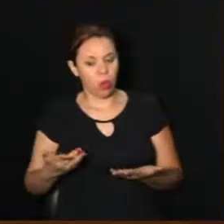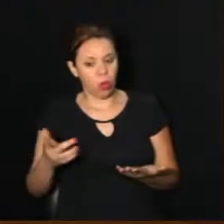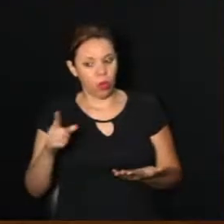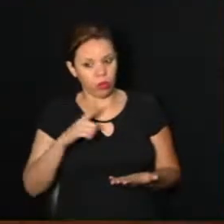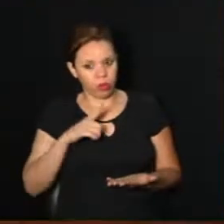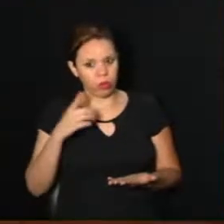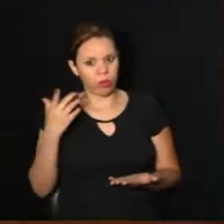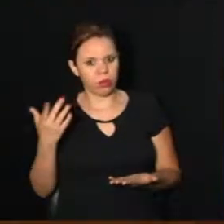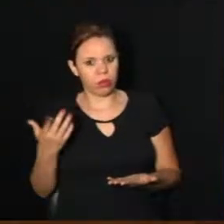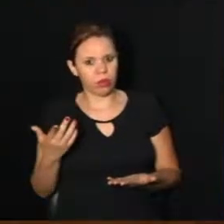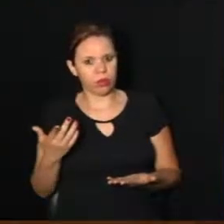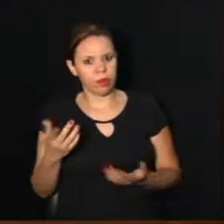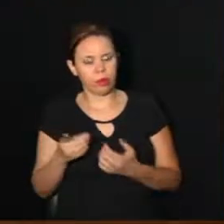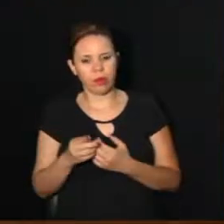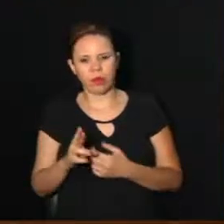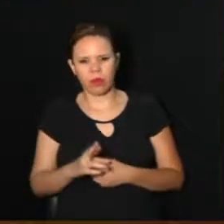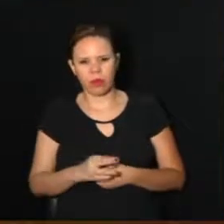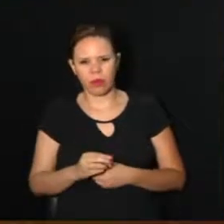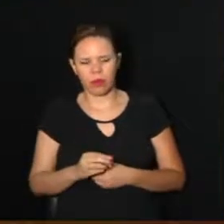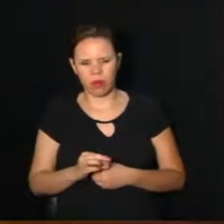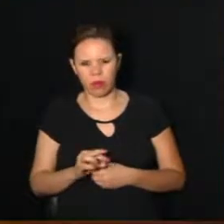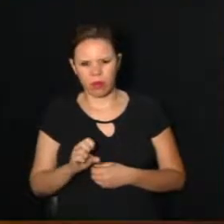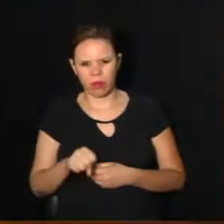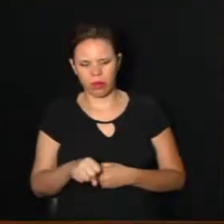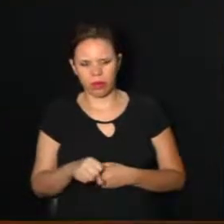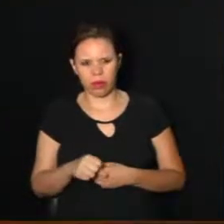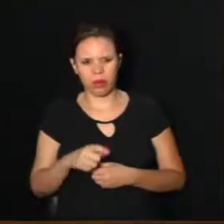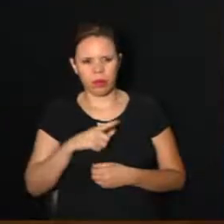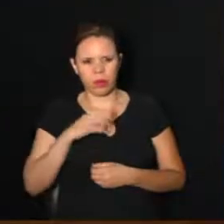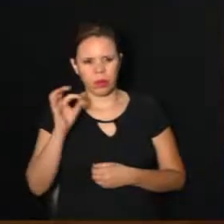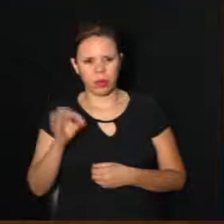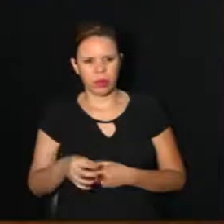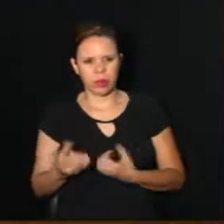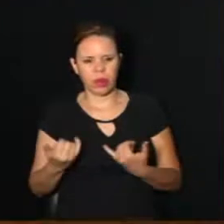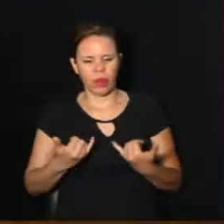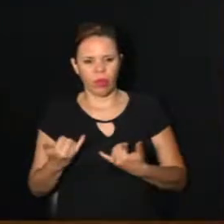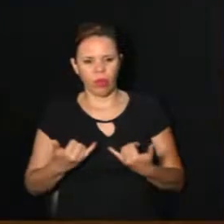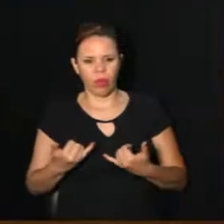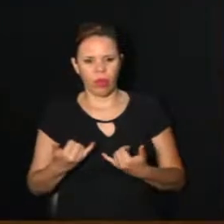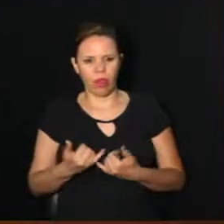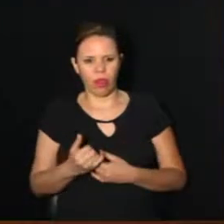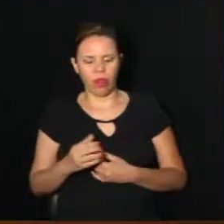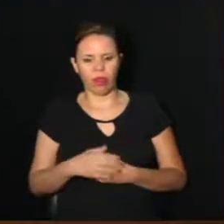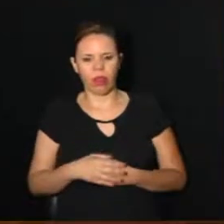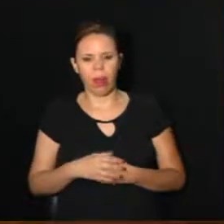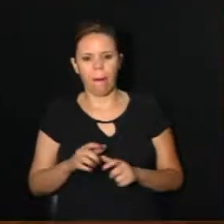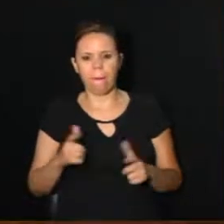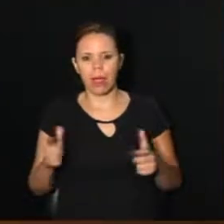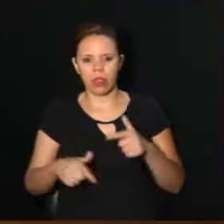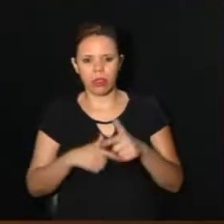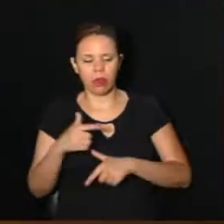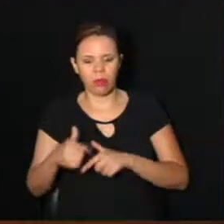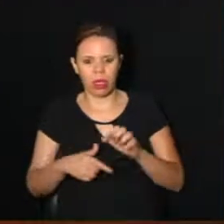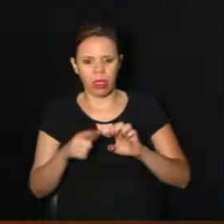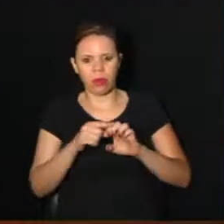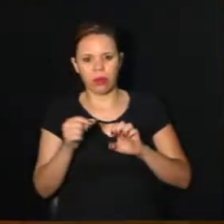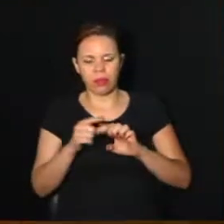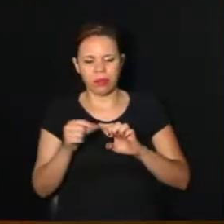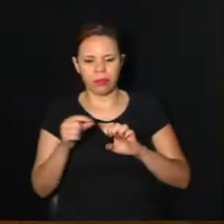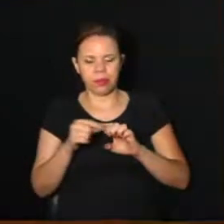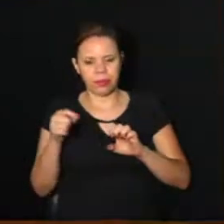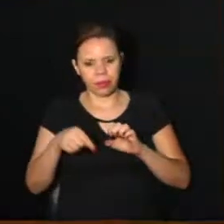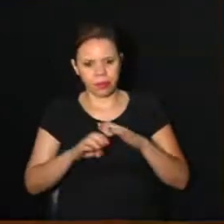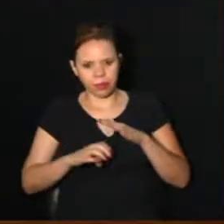doutor Laerte Martins tem essa informação com certeza, o SONAI também, a maior empregabilidade está no micro e pequena